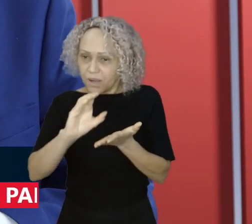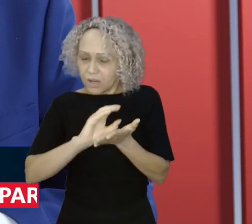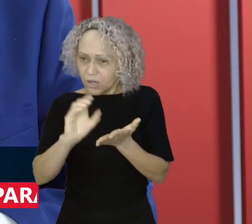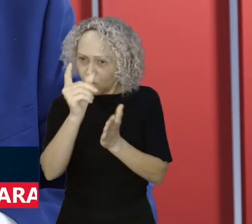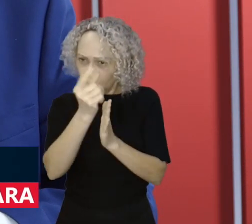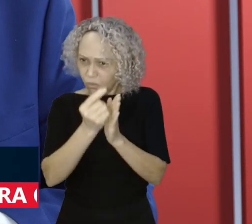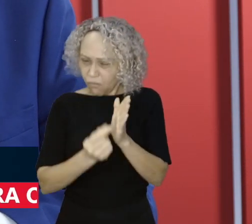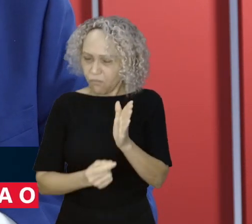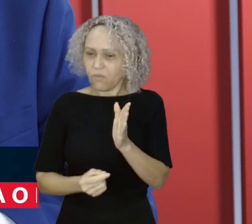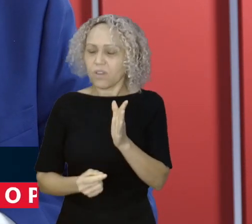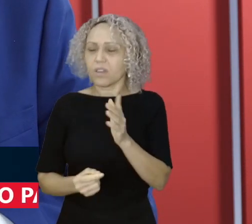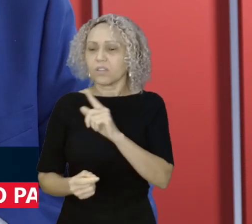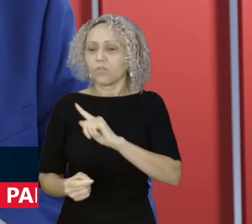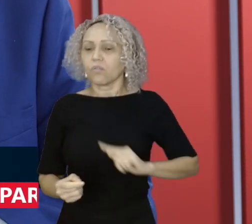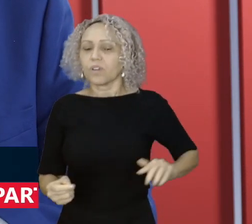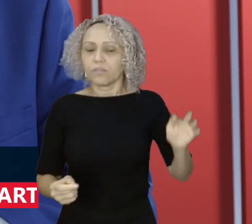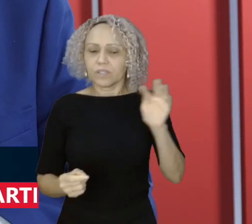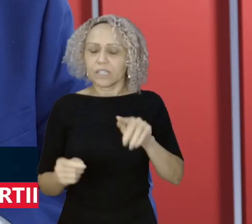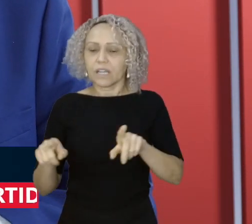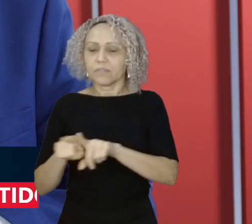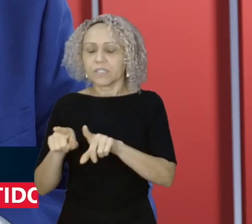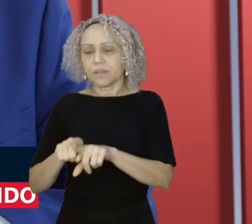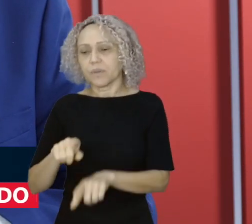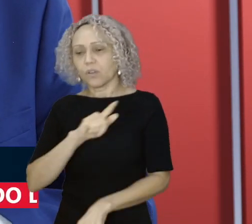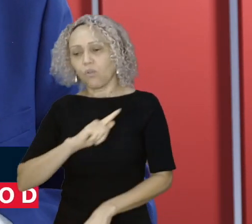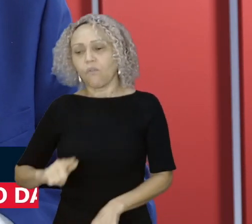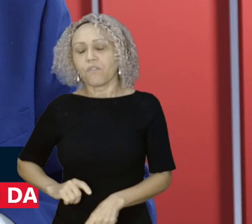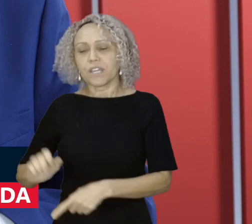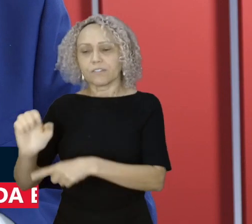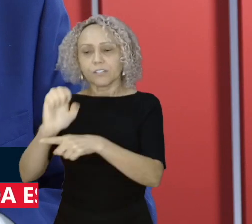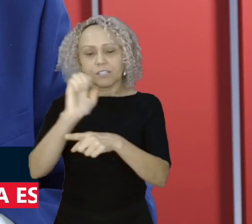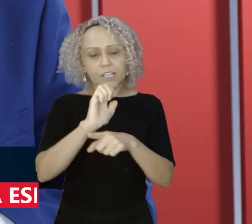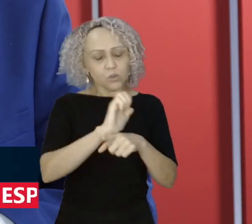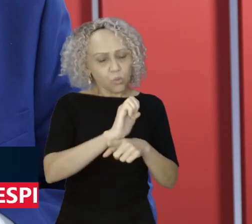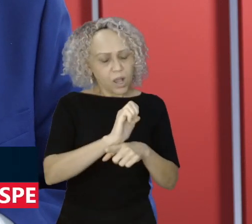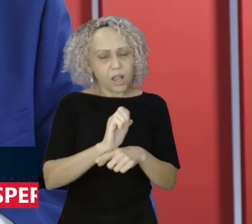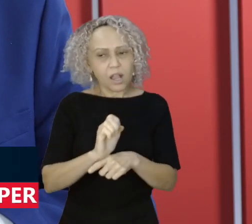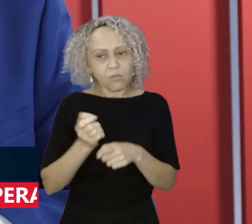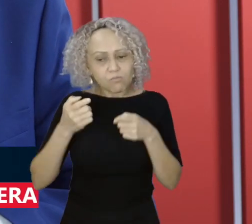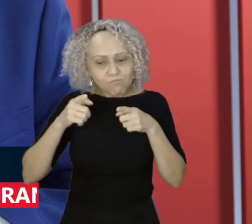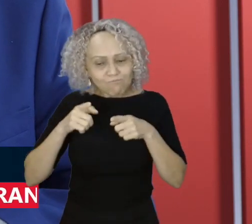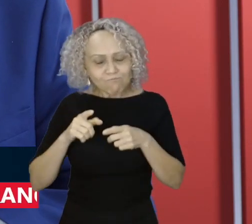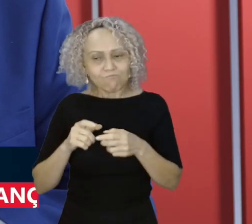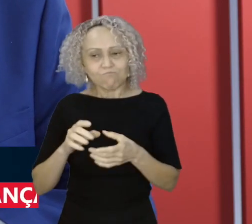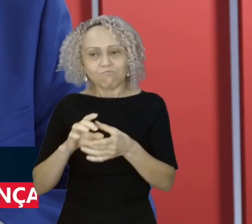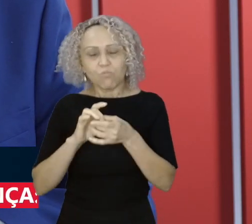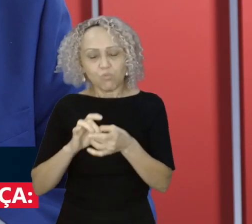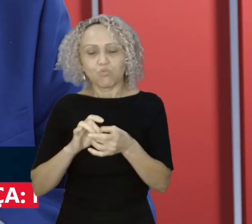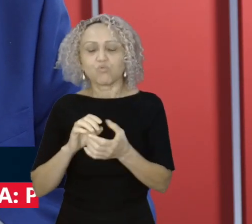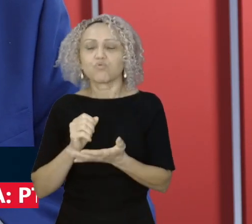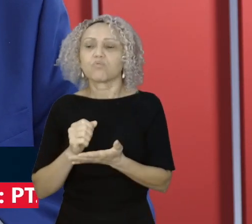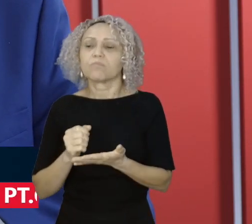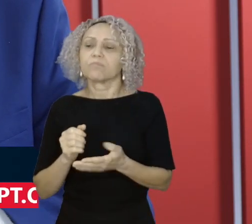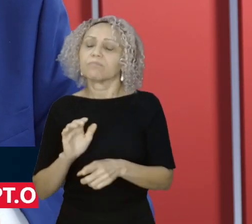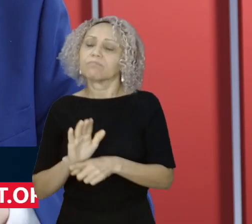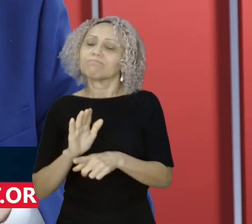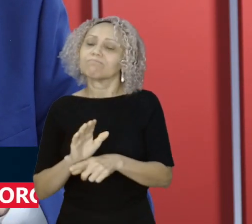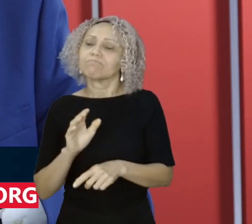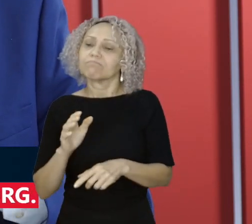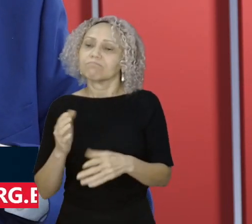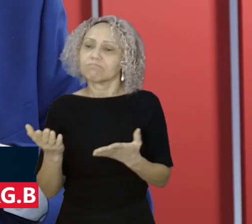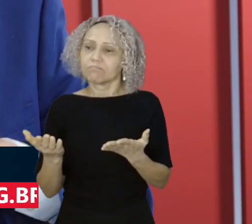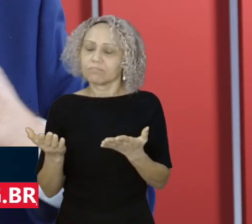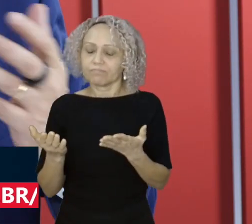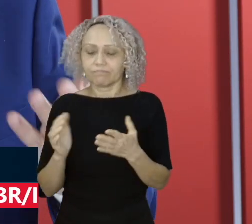e dentre eles o problema da moradia. Esse financiamento, esse investimento na moradia, ele vai, claro,